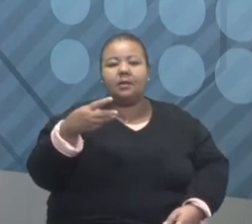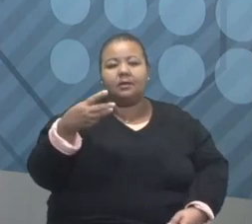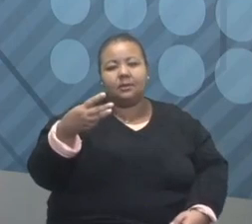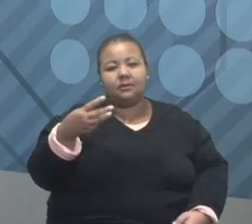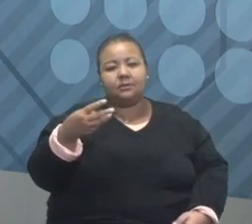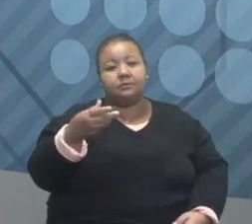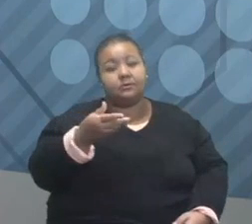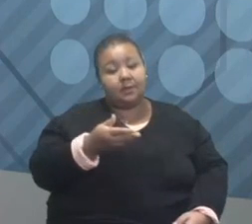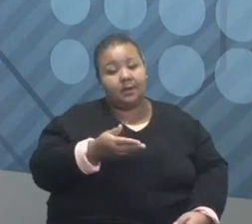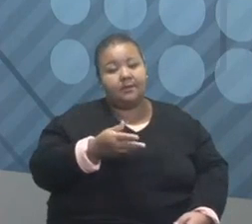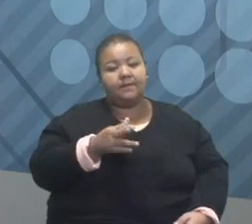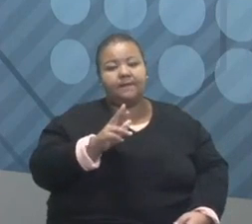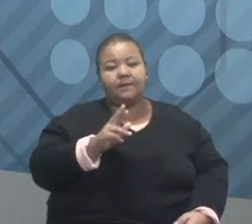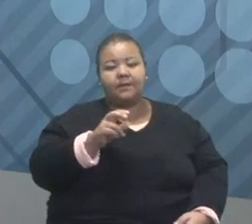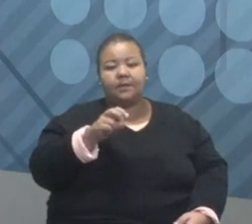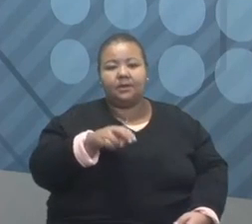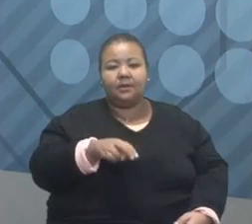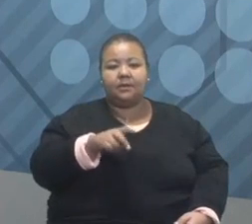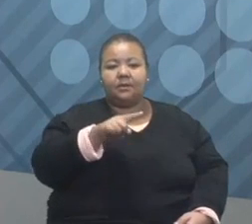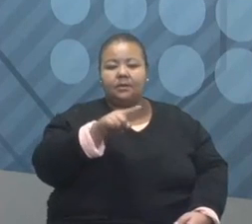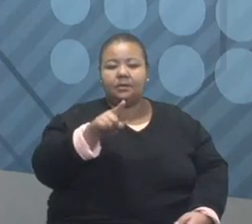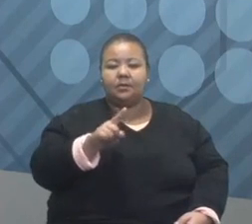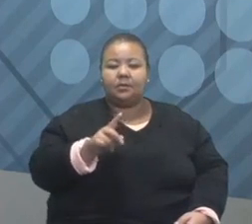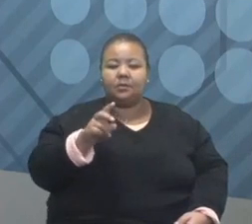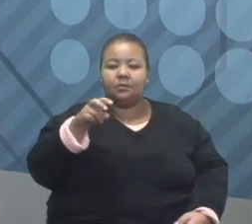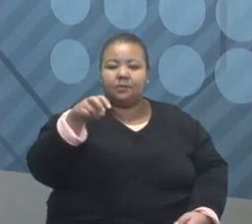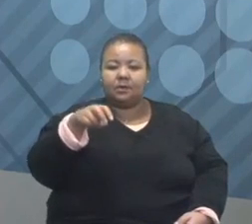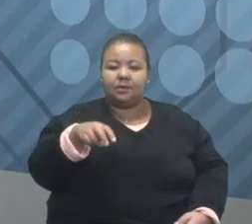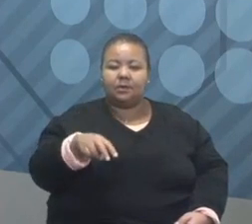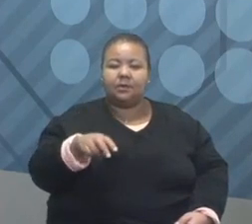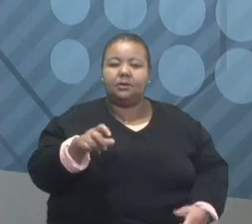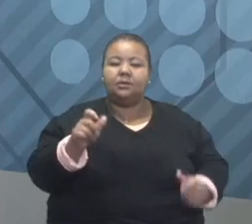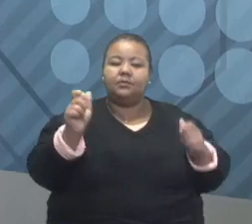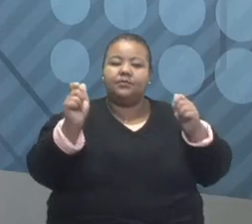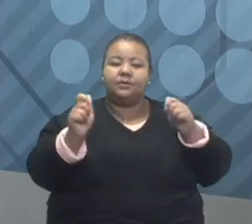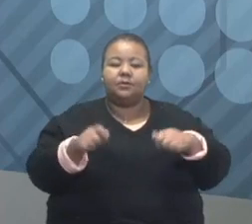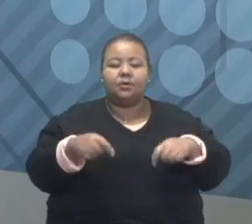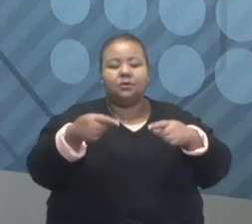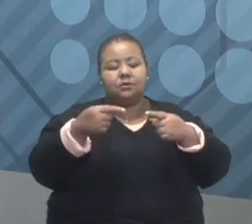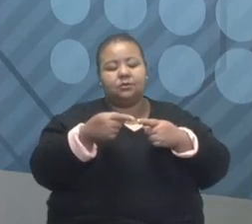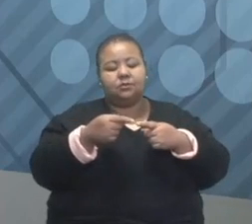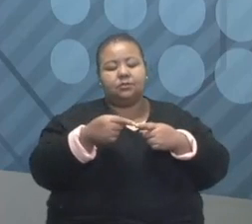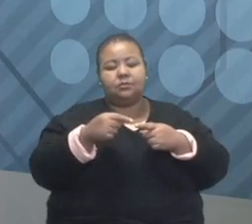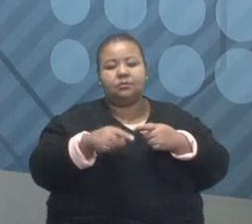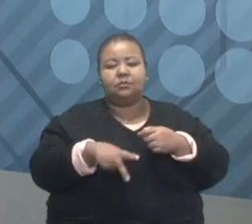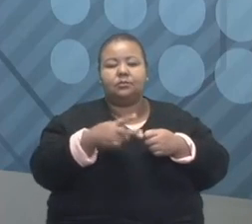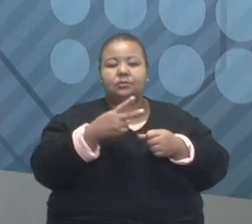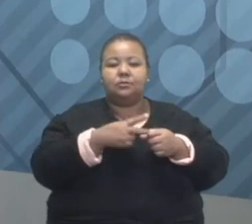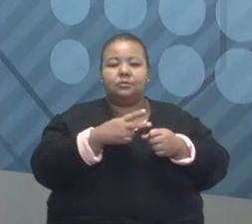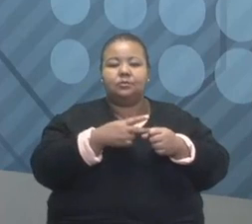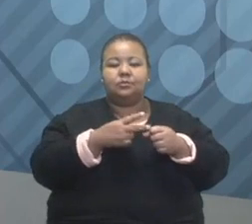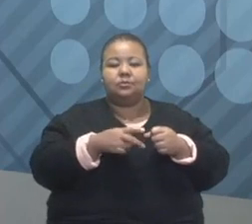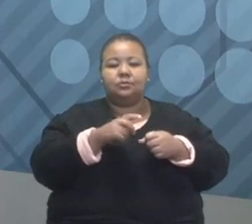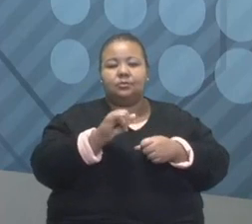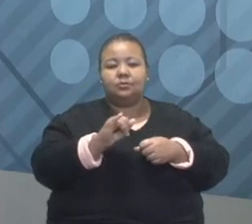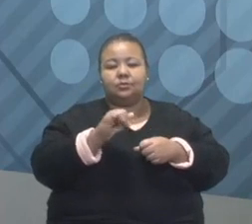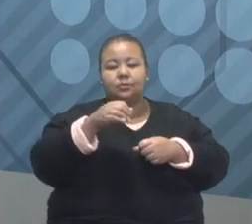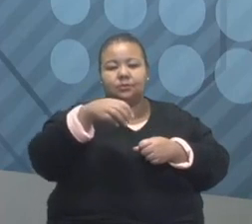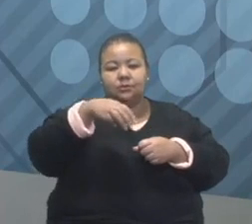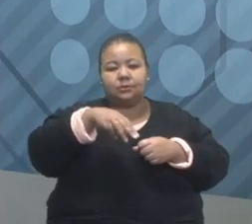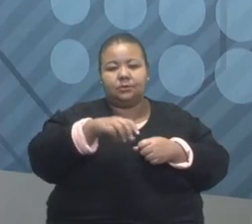do Rn é igual a n. Então, a gente pode relacionar agora o conceito de núcleo e imagem com